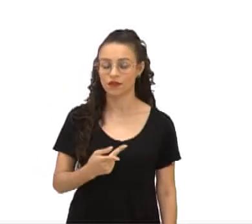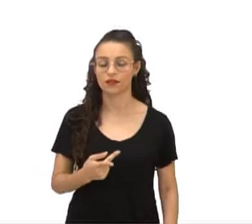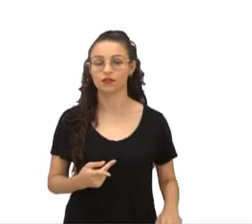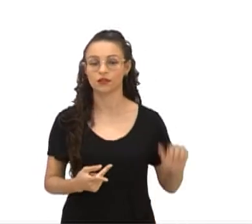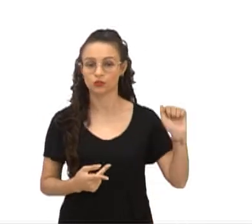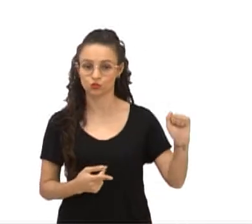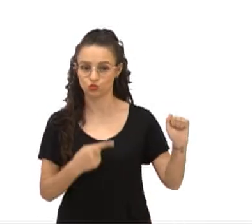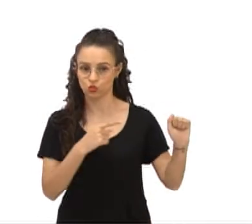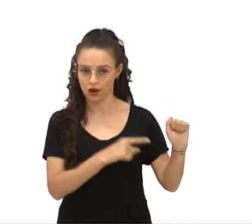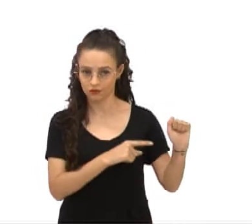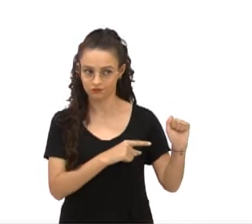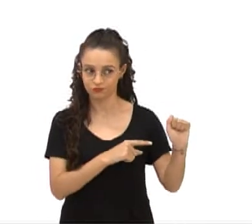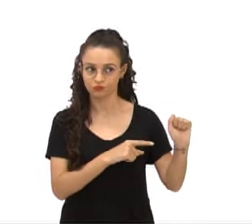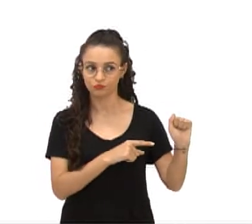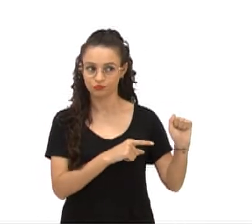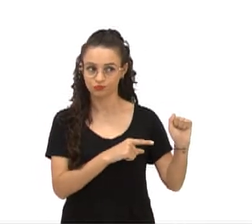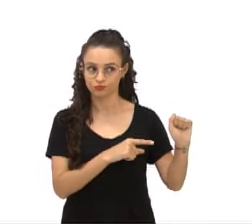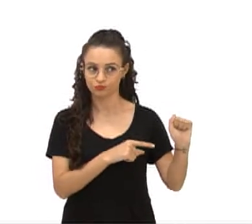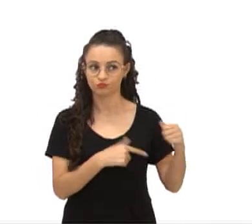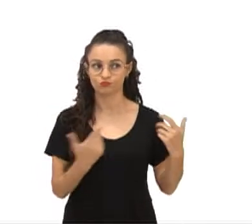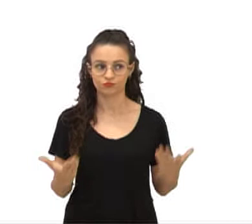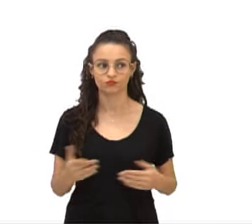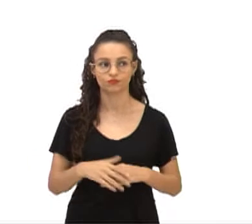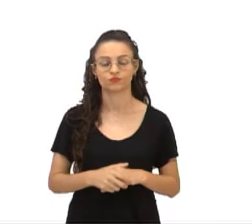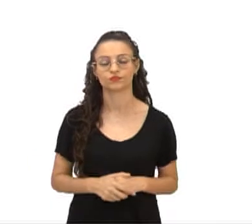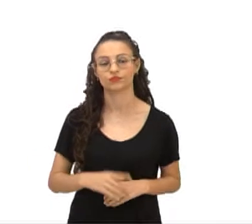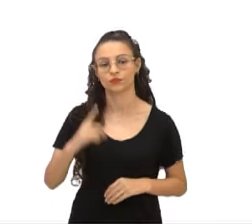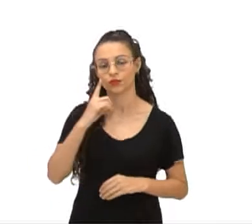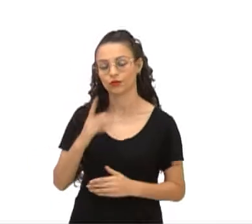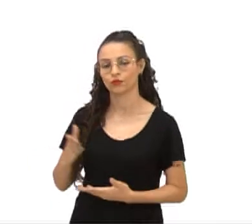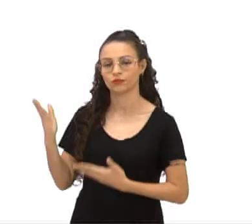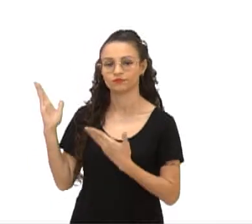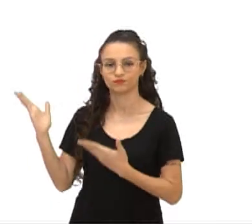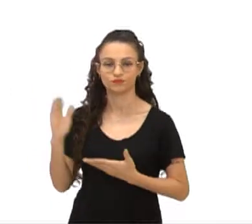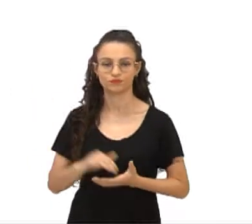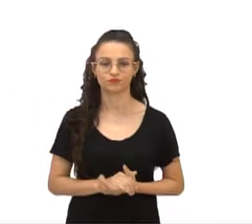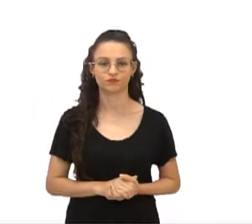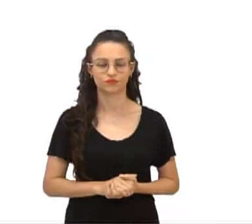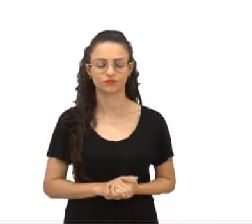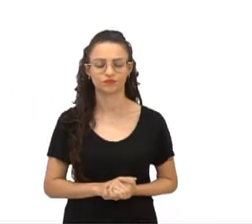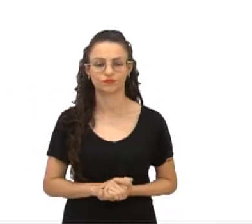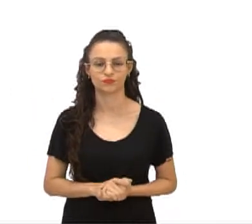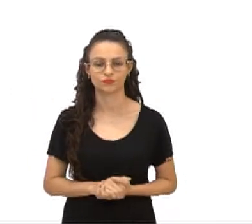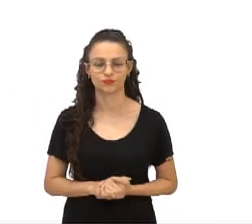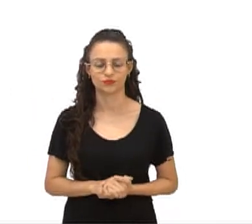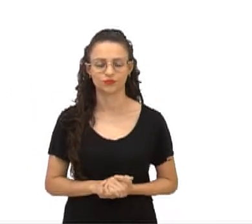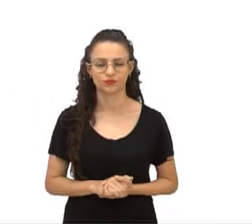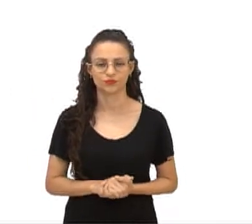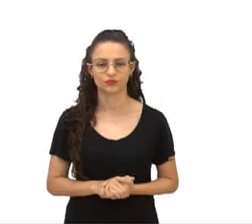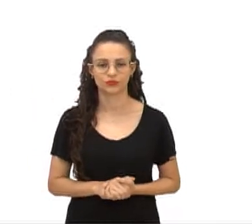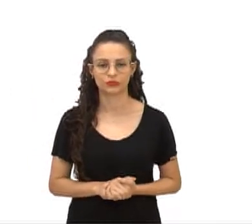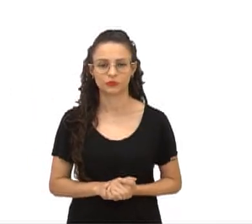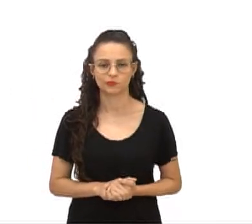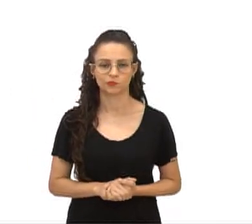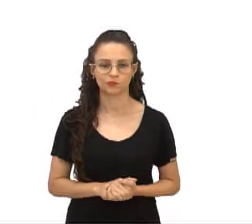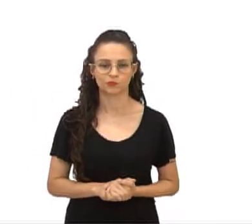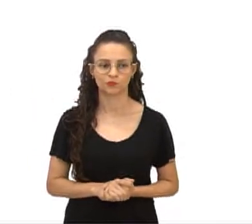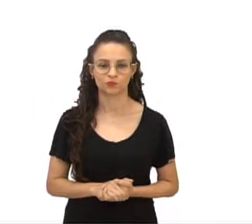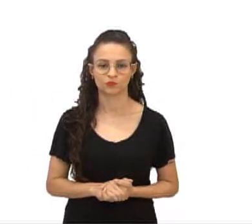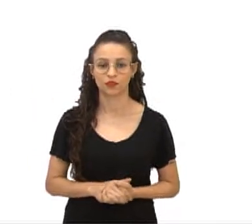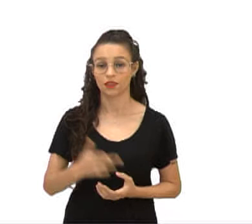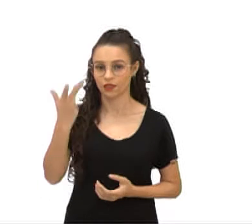pessoa a aqui no finalzinho Tá bom então o que que nós temos essa pergunta olha how long are you planning to stay here